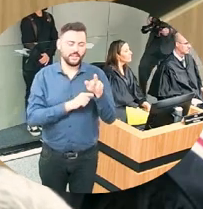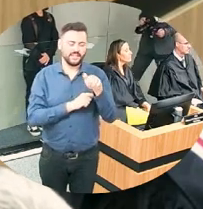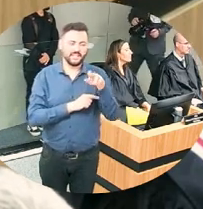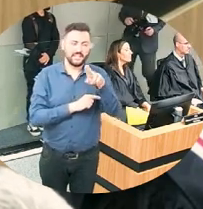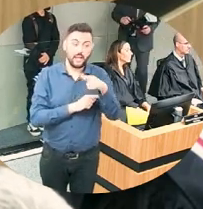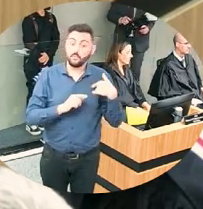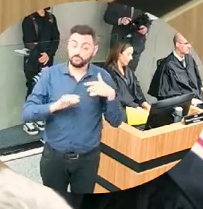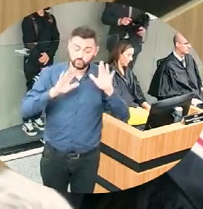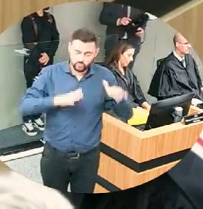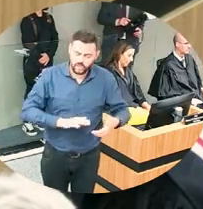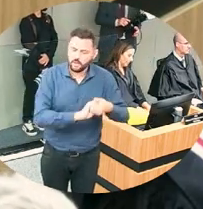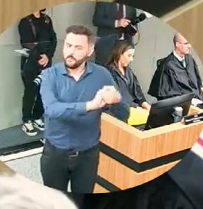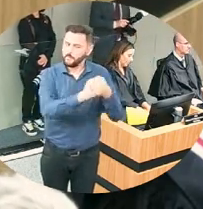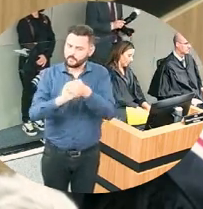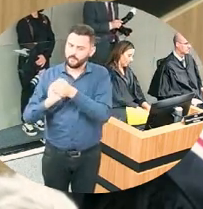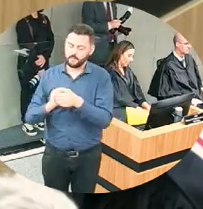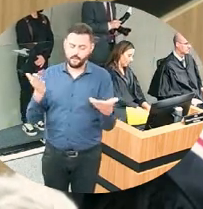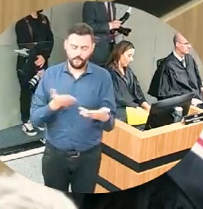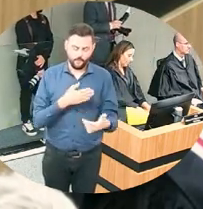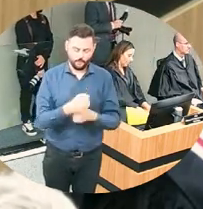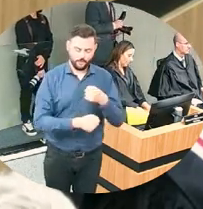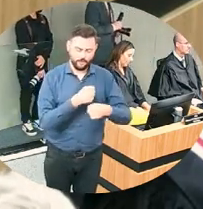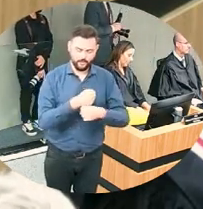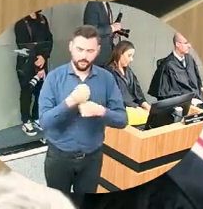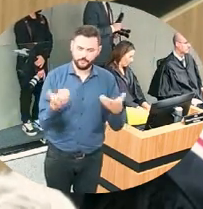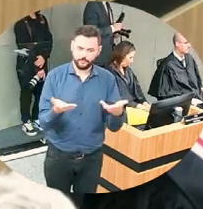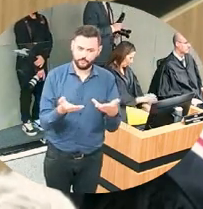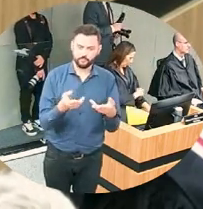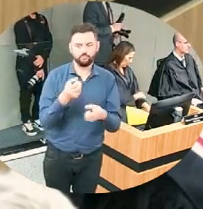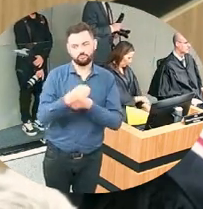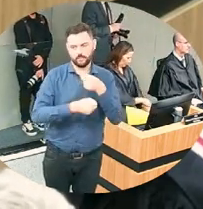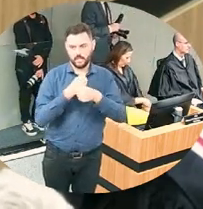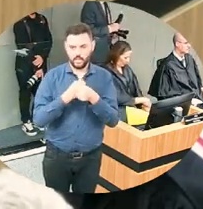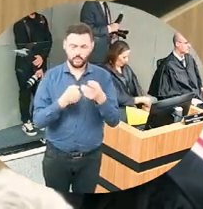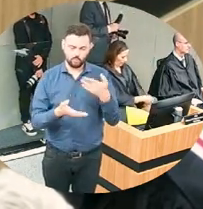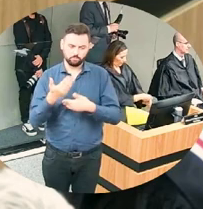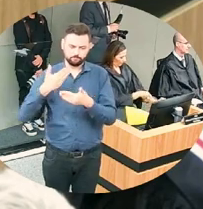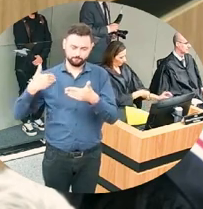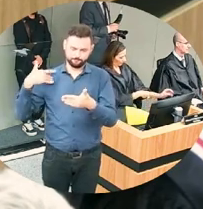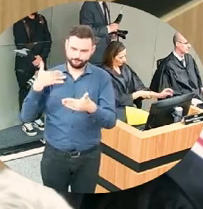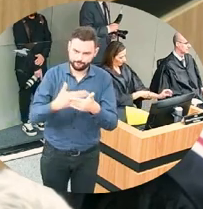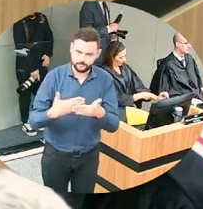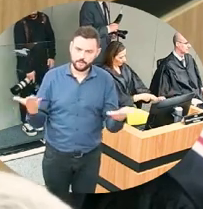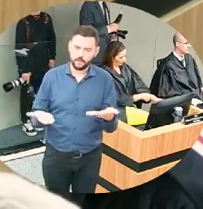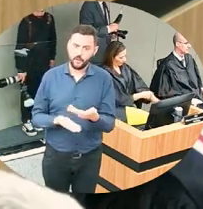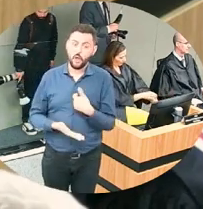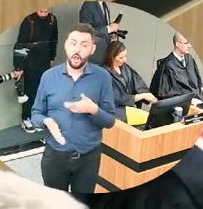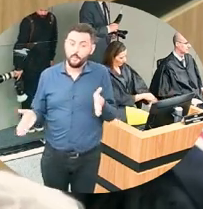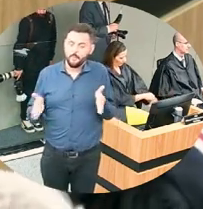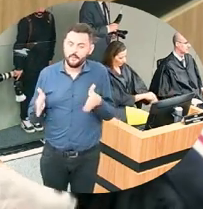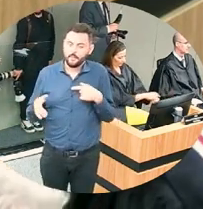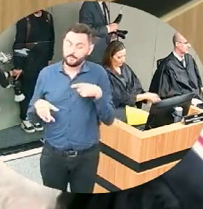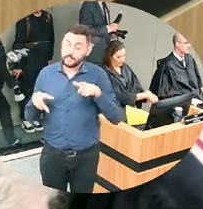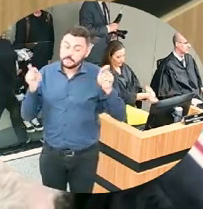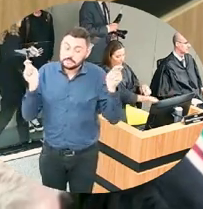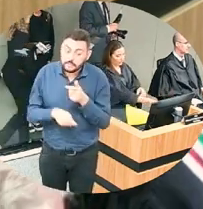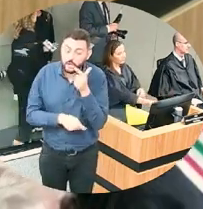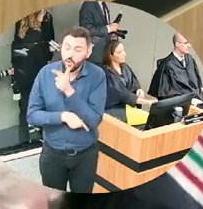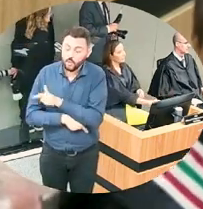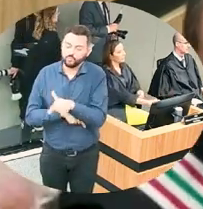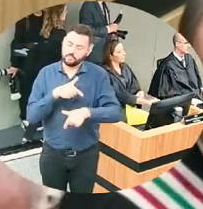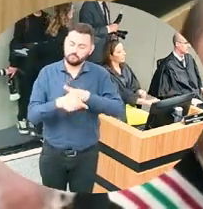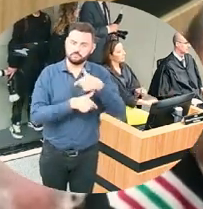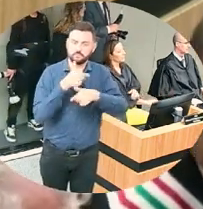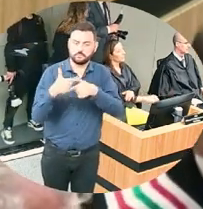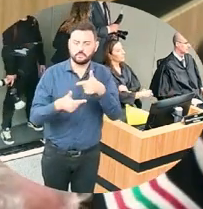com quem tive a honra desses do anos trabalhar e trabalhar muito para que a nossa prestação jurisdicional fosse de